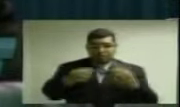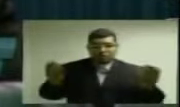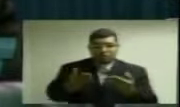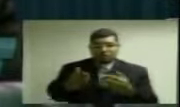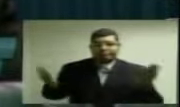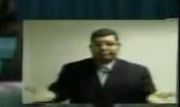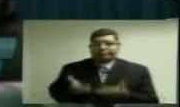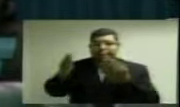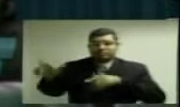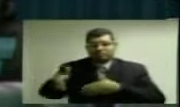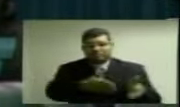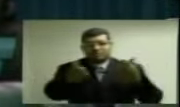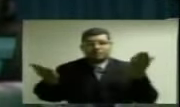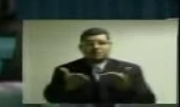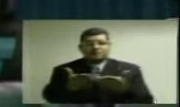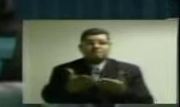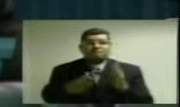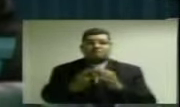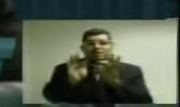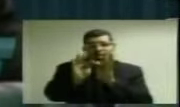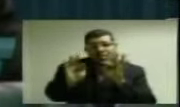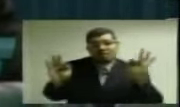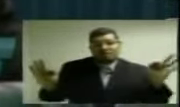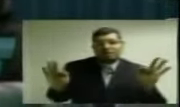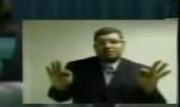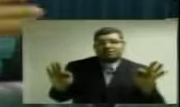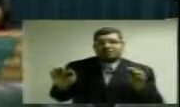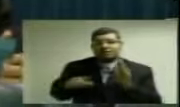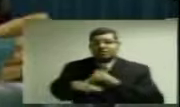é efetivamente o caminho mais